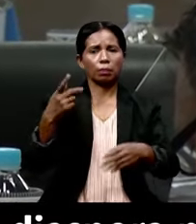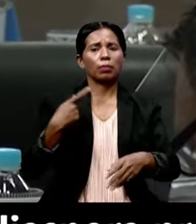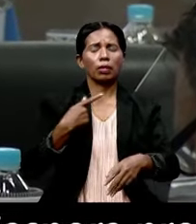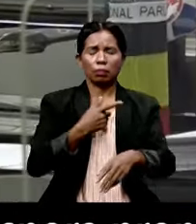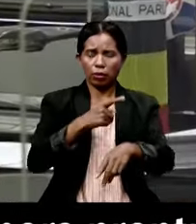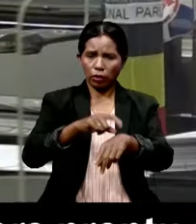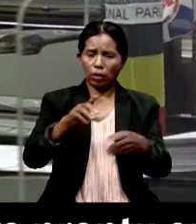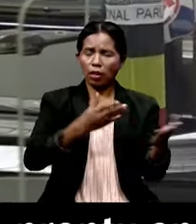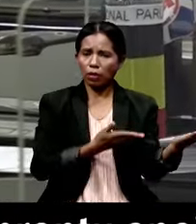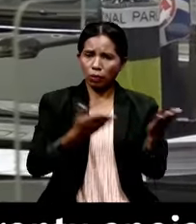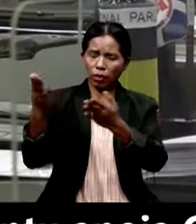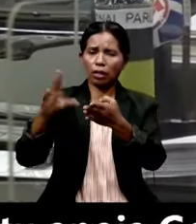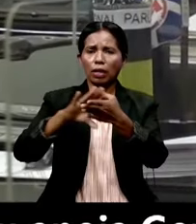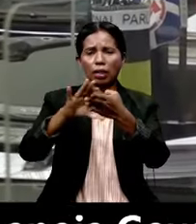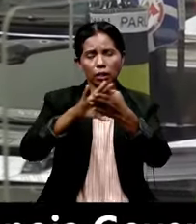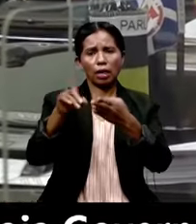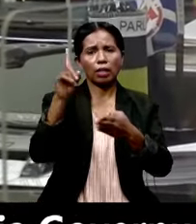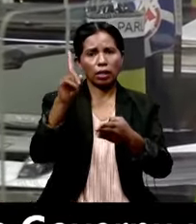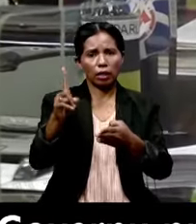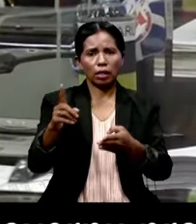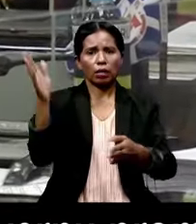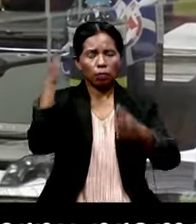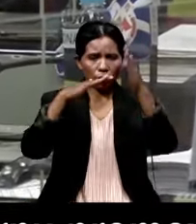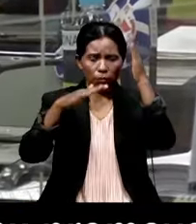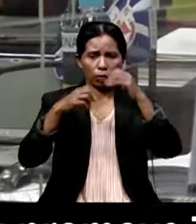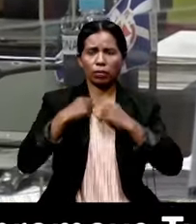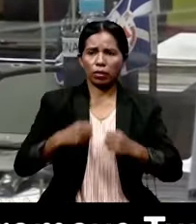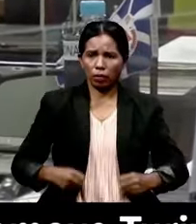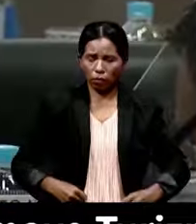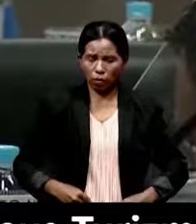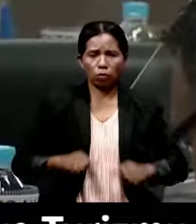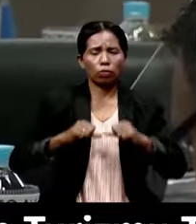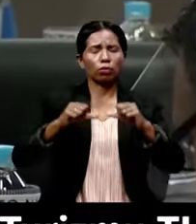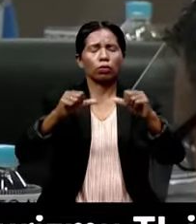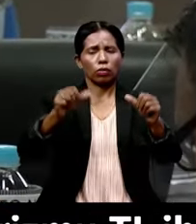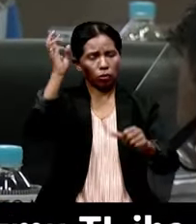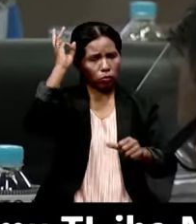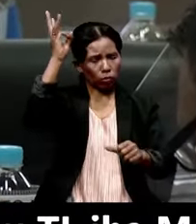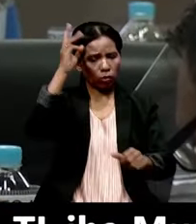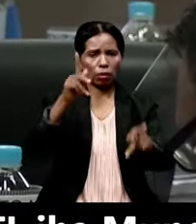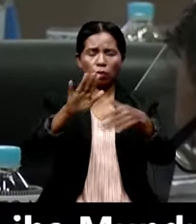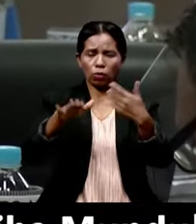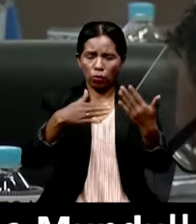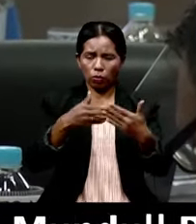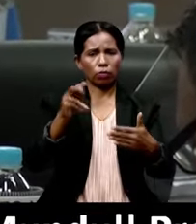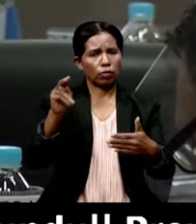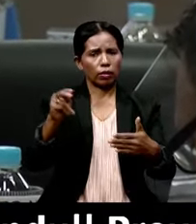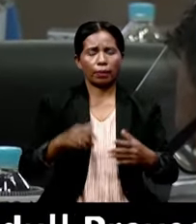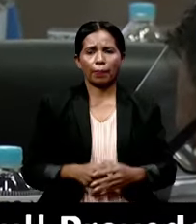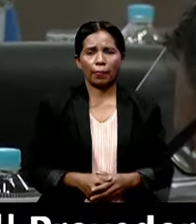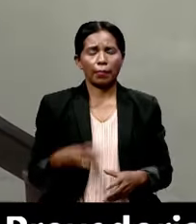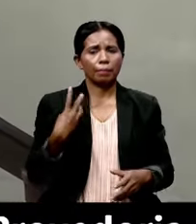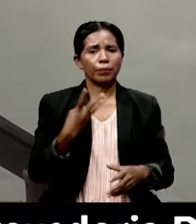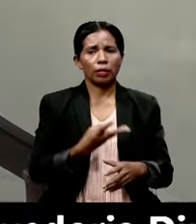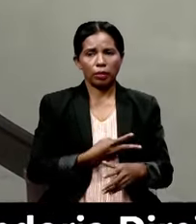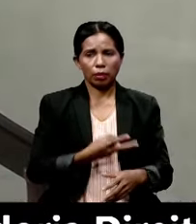a Haruka Dalidatan, também durante o problema de saúde, continua a sua preocupação e a rotunia. Não é também a